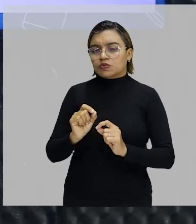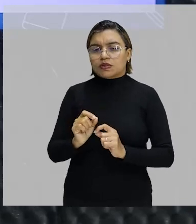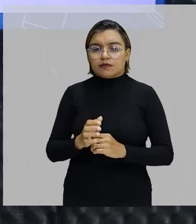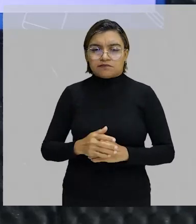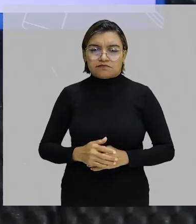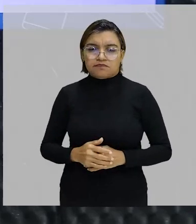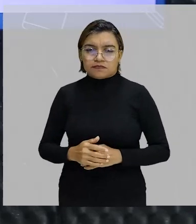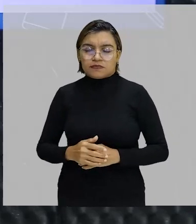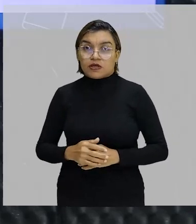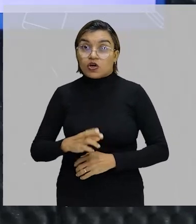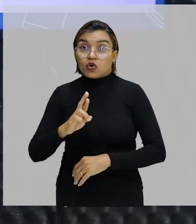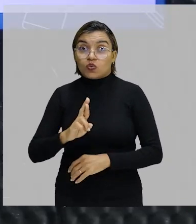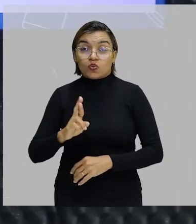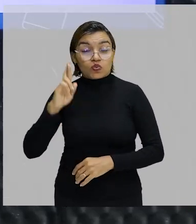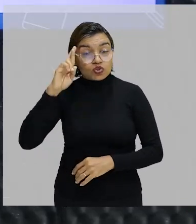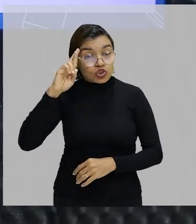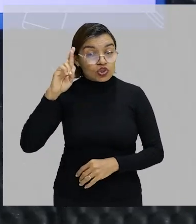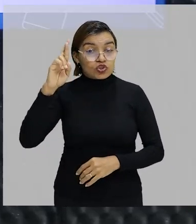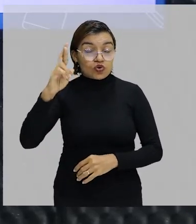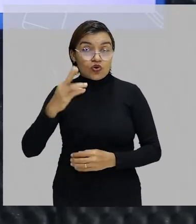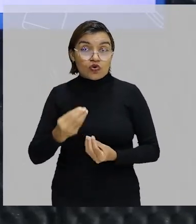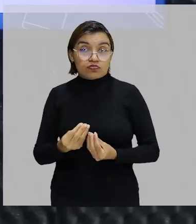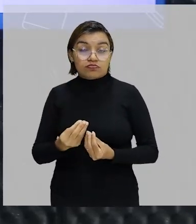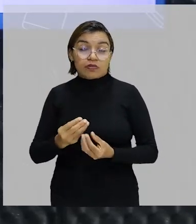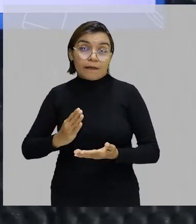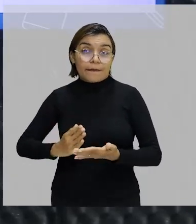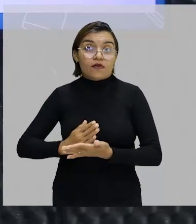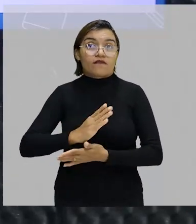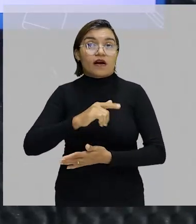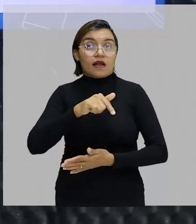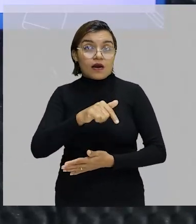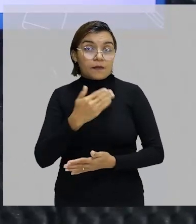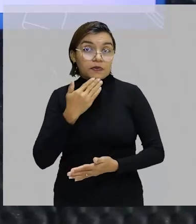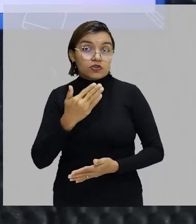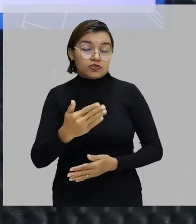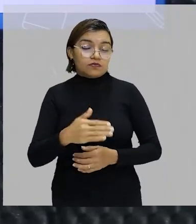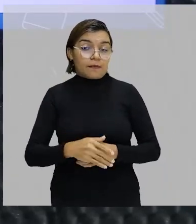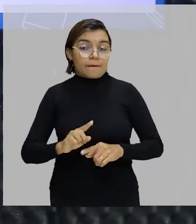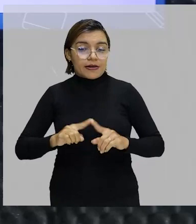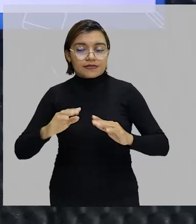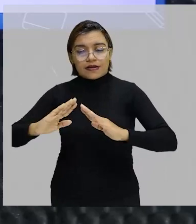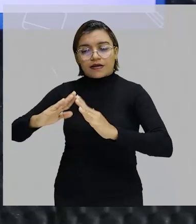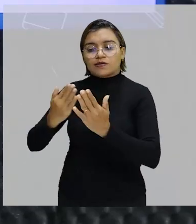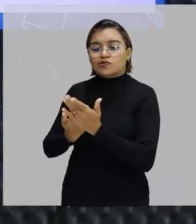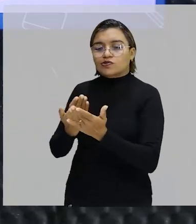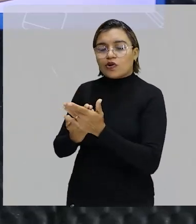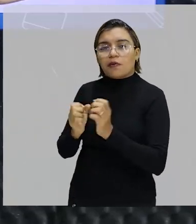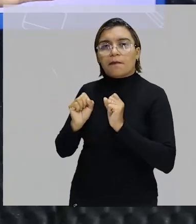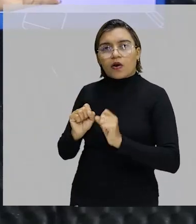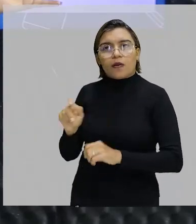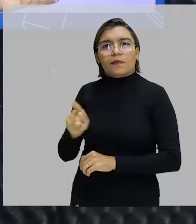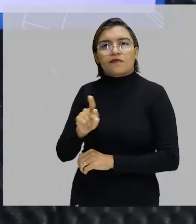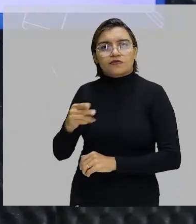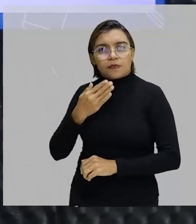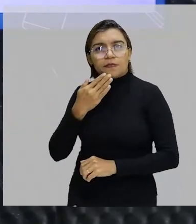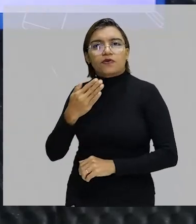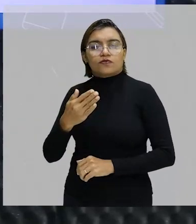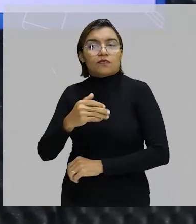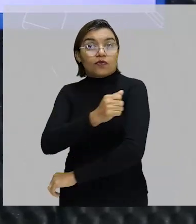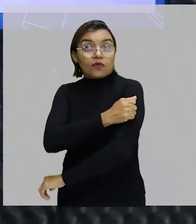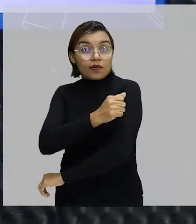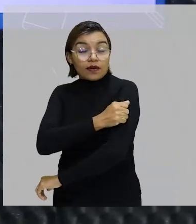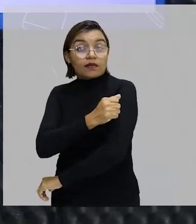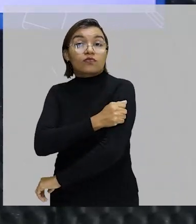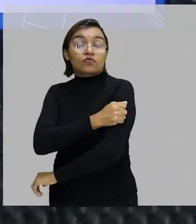aprovação do gestor, e aí eles fazem um requerimento. Então, na escola, um professor pode pedir para o aluno fazer um requerimento, sim. Então, você